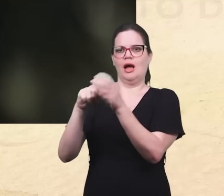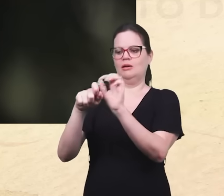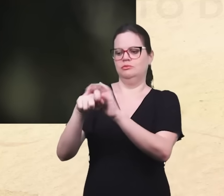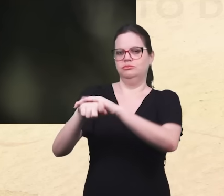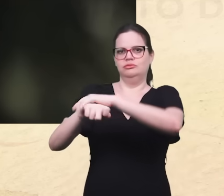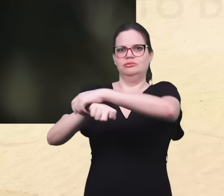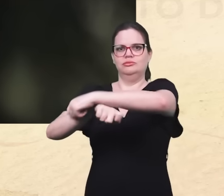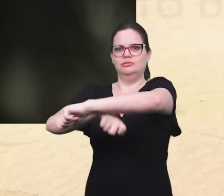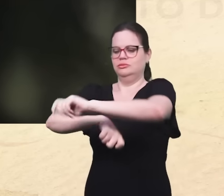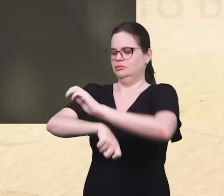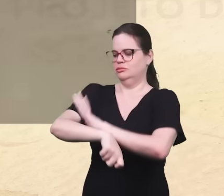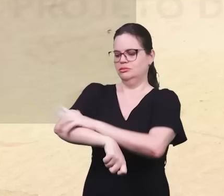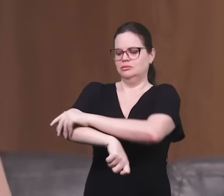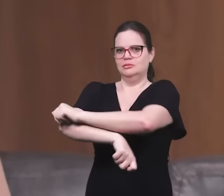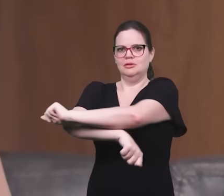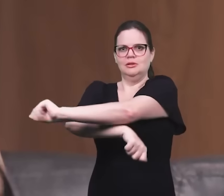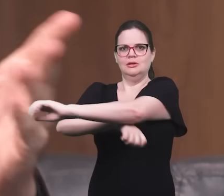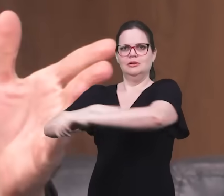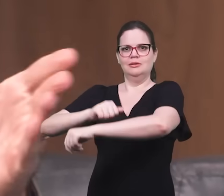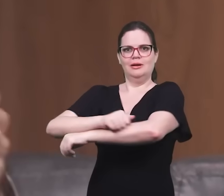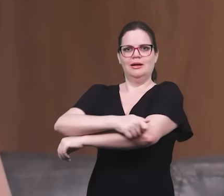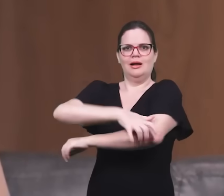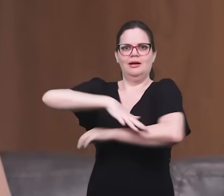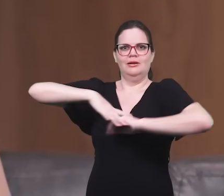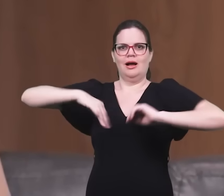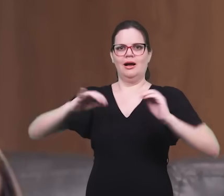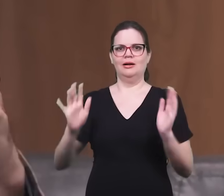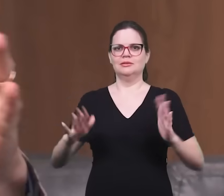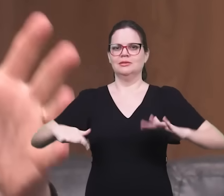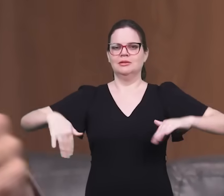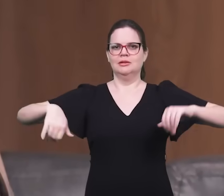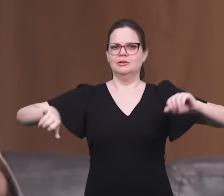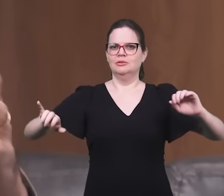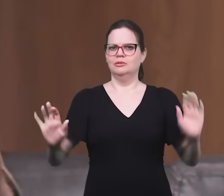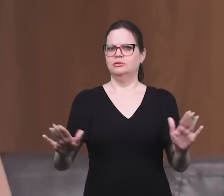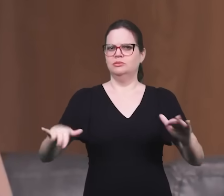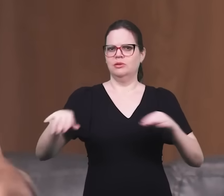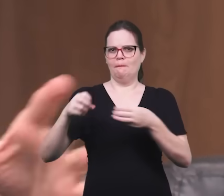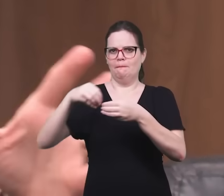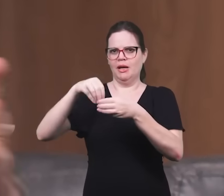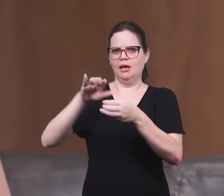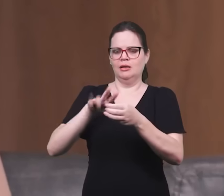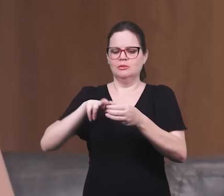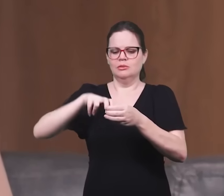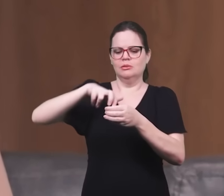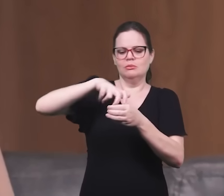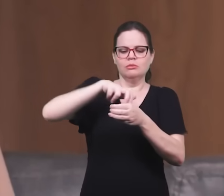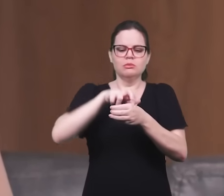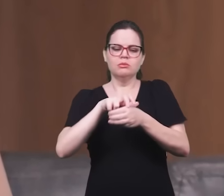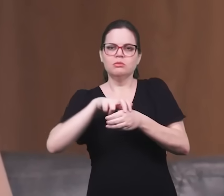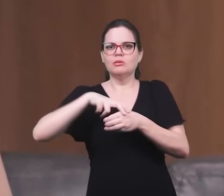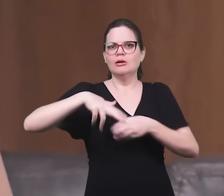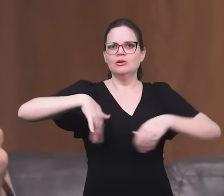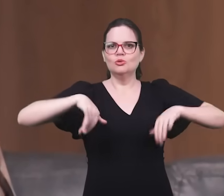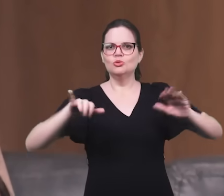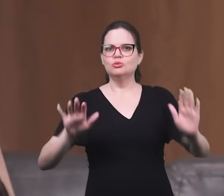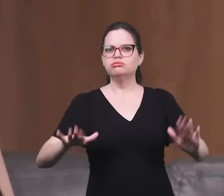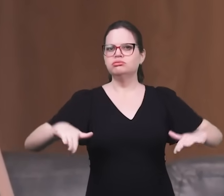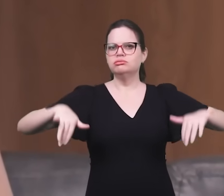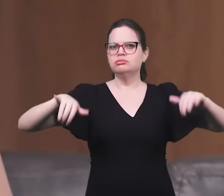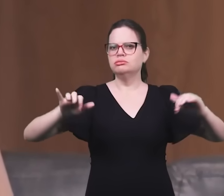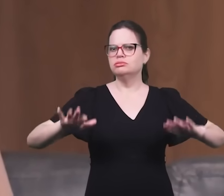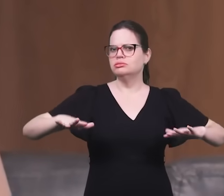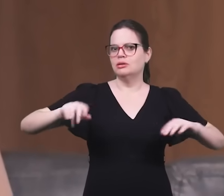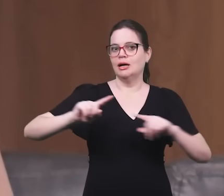gente fala até, começa a criar asa, ele vai dar os primeiros voos, aí ele fica por volta do ninho ali, ele volta e tal. Mas depois, um pouquinho